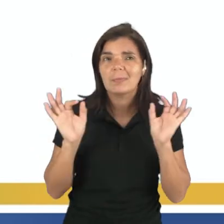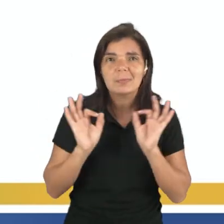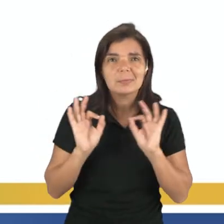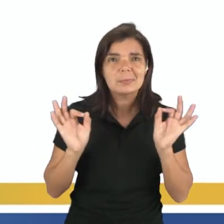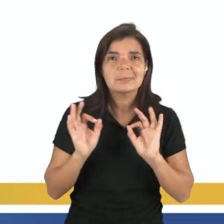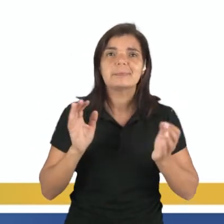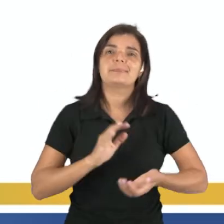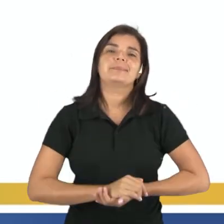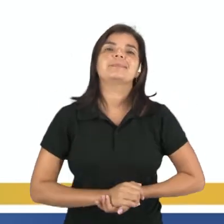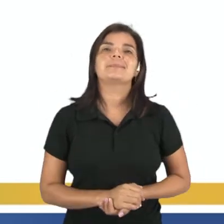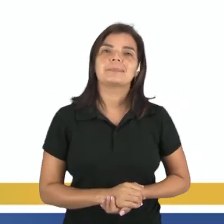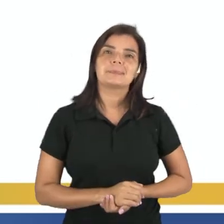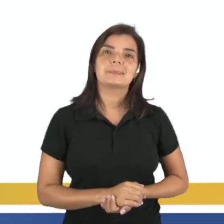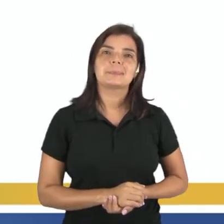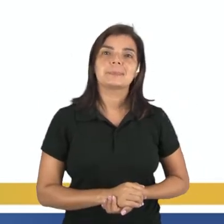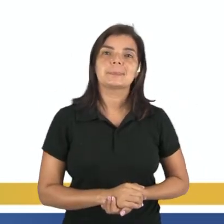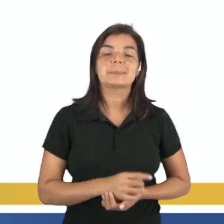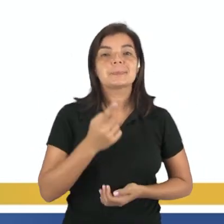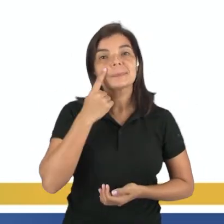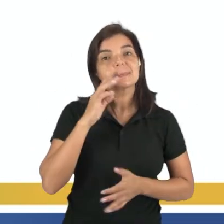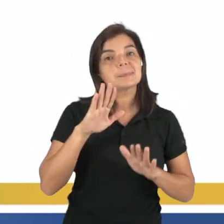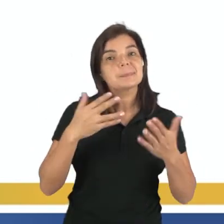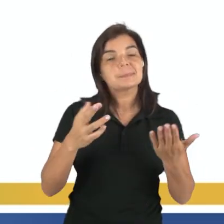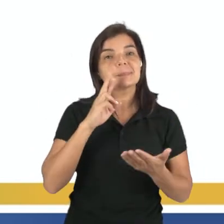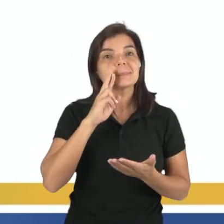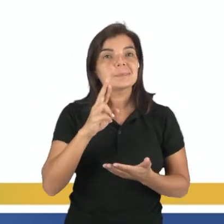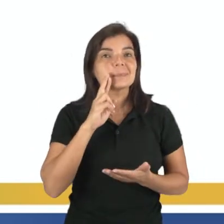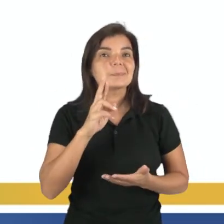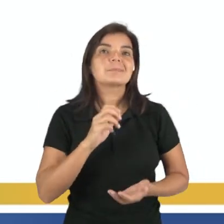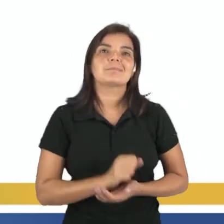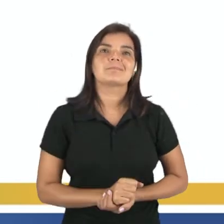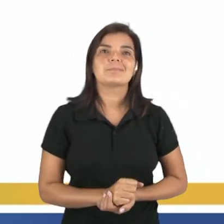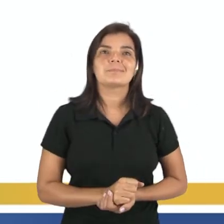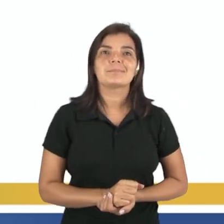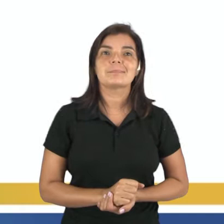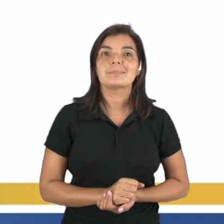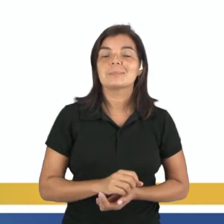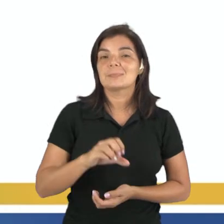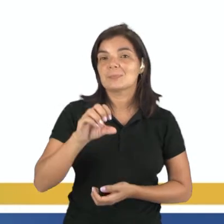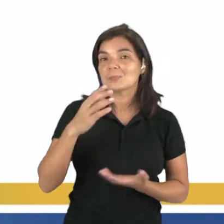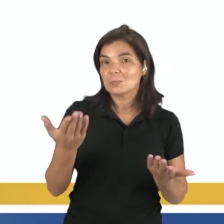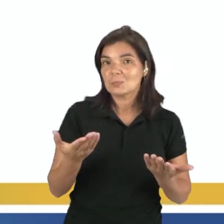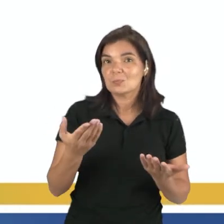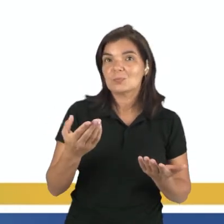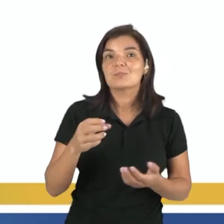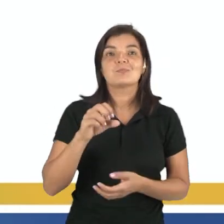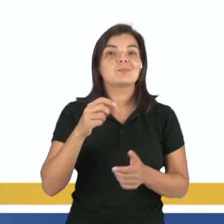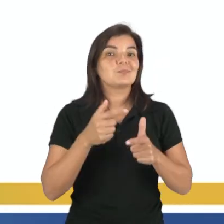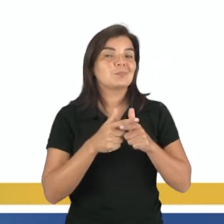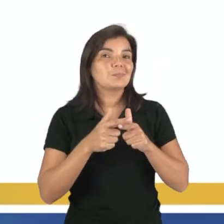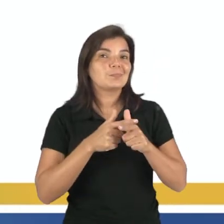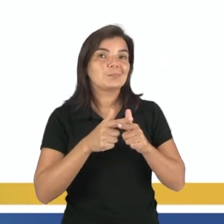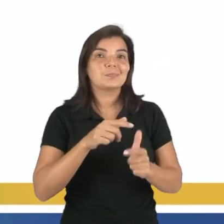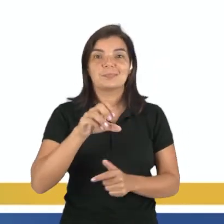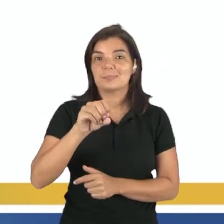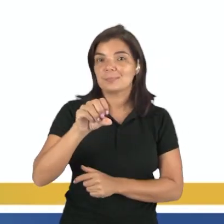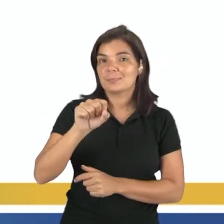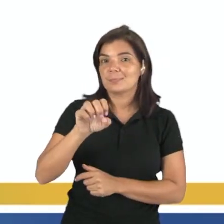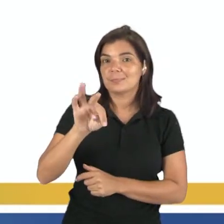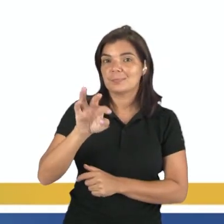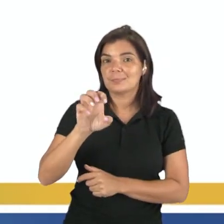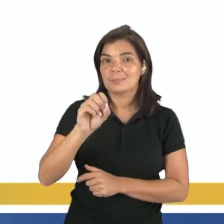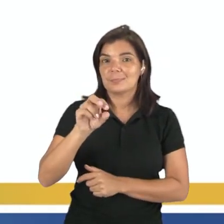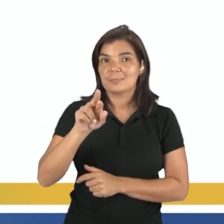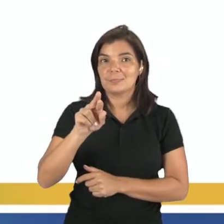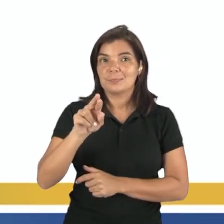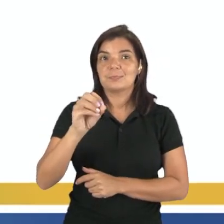Então, vamos ver qual que é essa que não tem nada a ver? Nesse caso, seria aí o problema de osteoporose, né? Todos